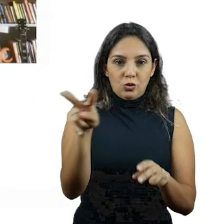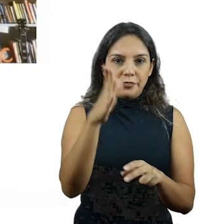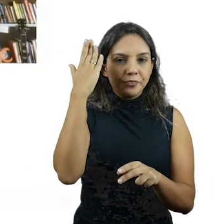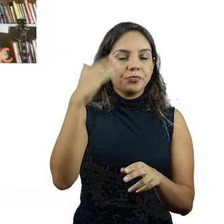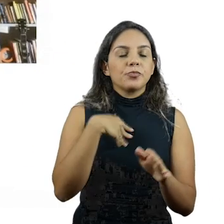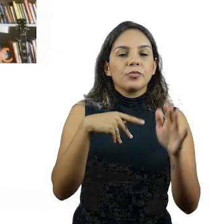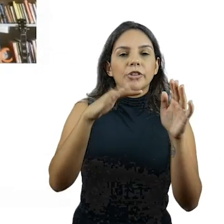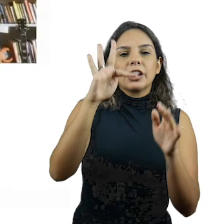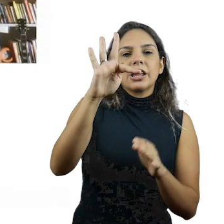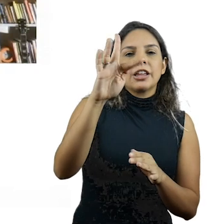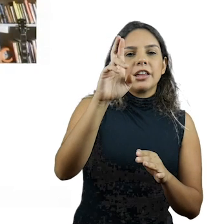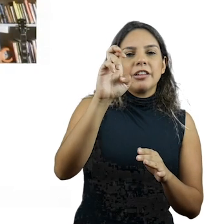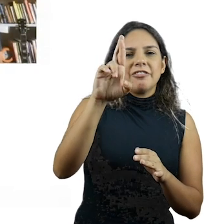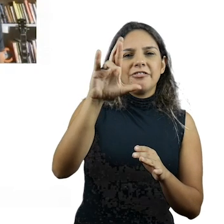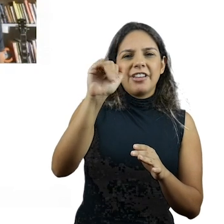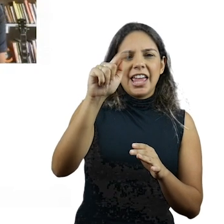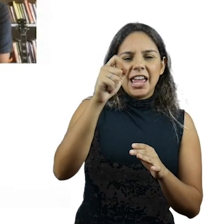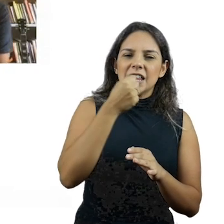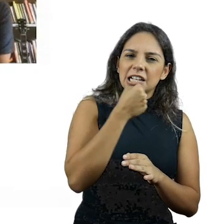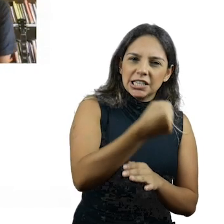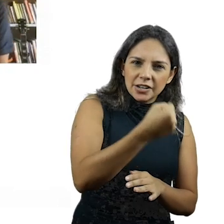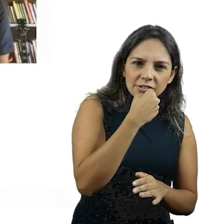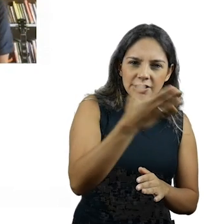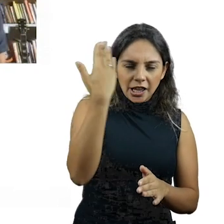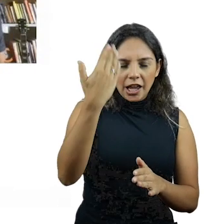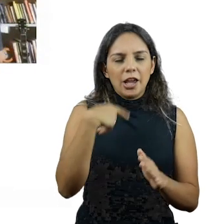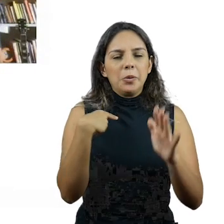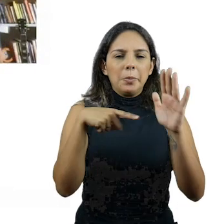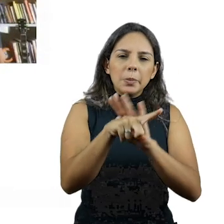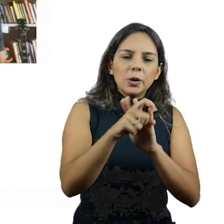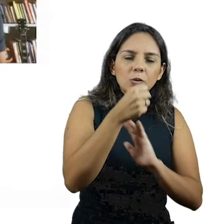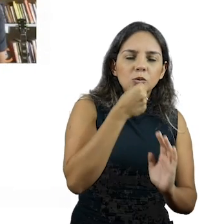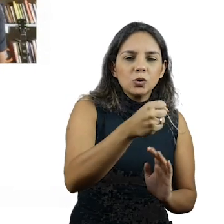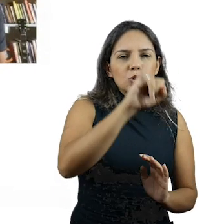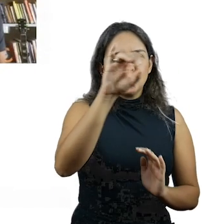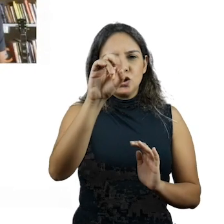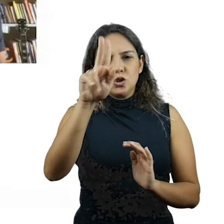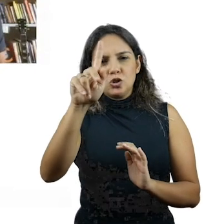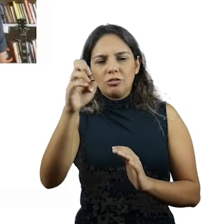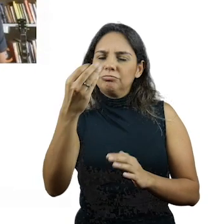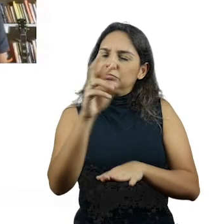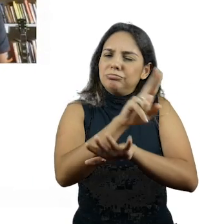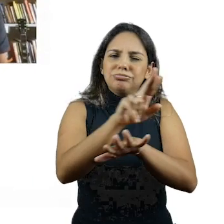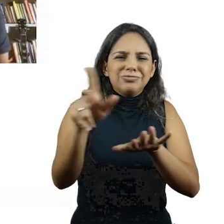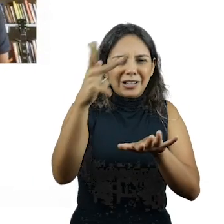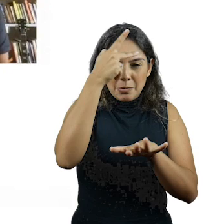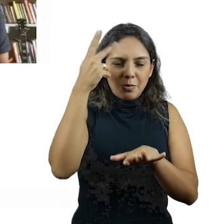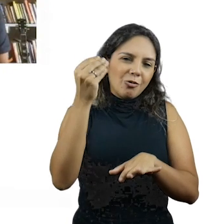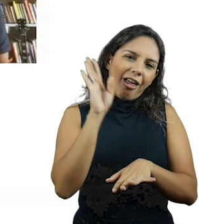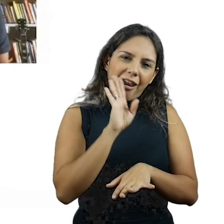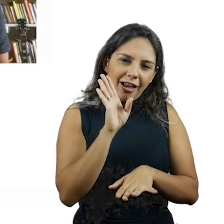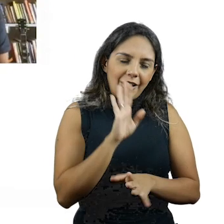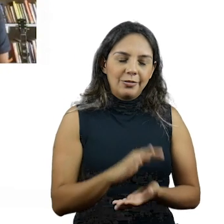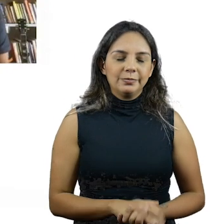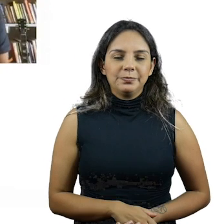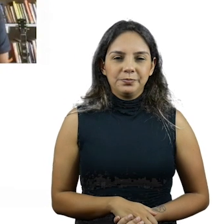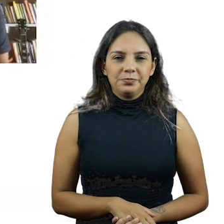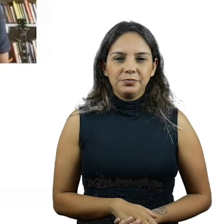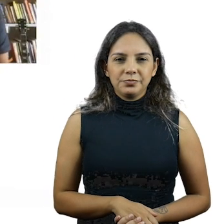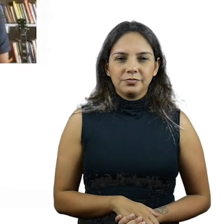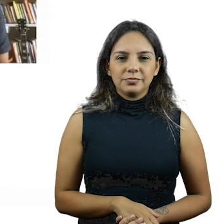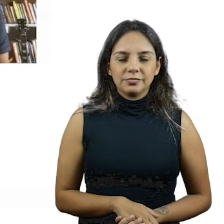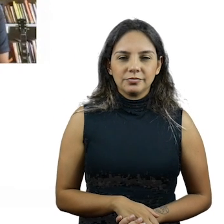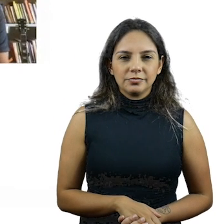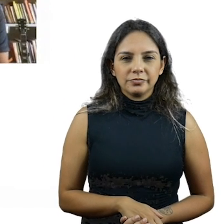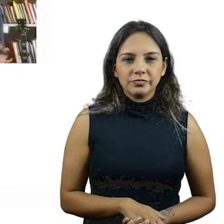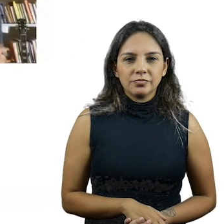entrevistei Jorge Maltner, foram experiências muito legais, assim. Mas é aquilo que você acabou de falar,